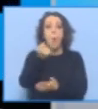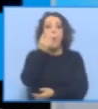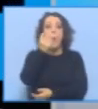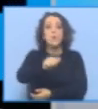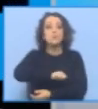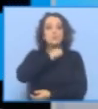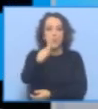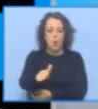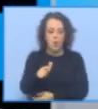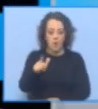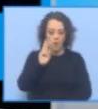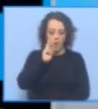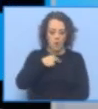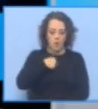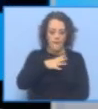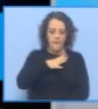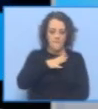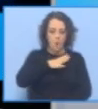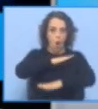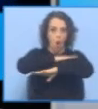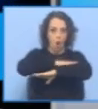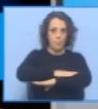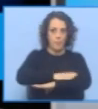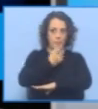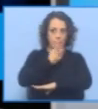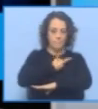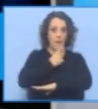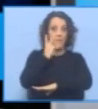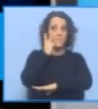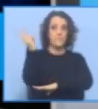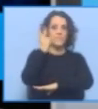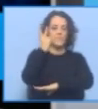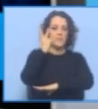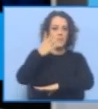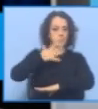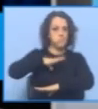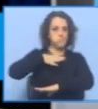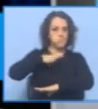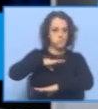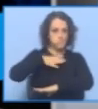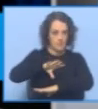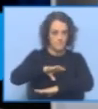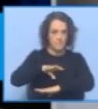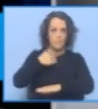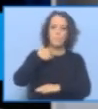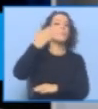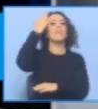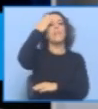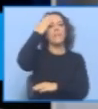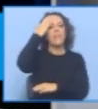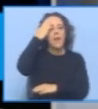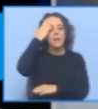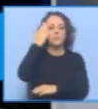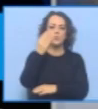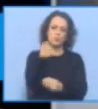que a obediência é uma questão de vida. E para os filhos, e eu acho que para os mais novos, em relação a um